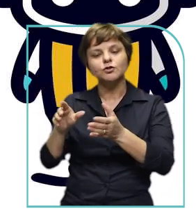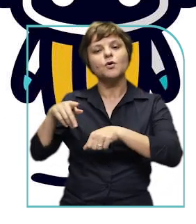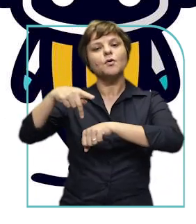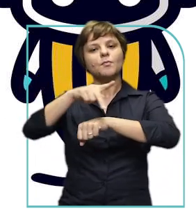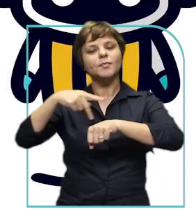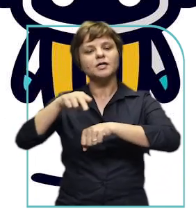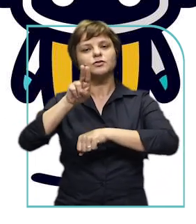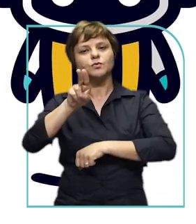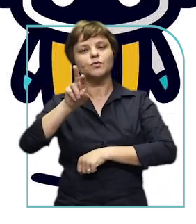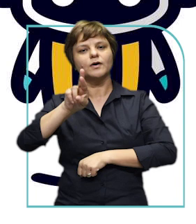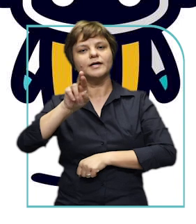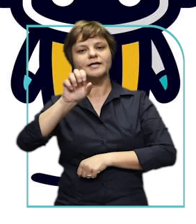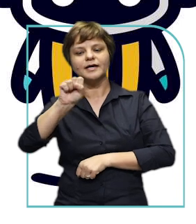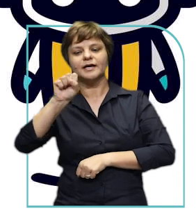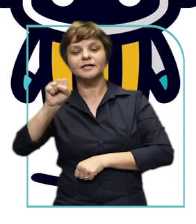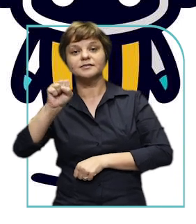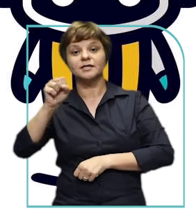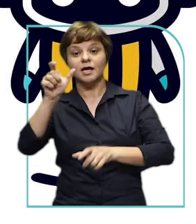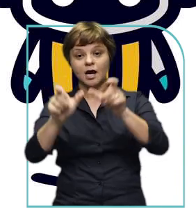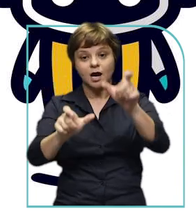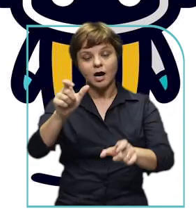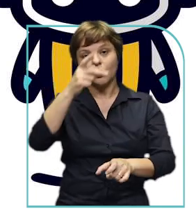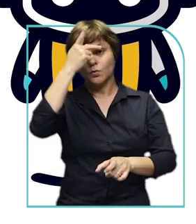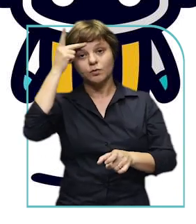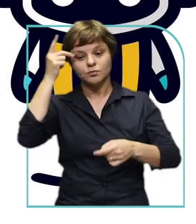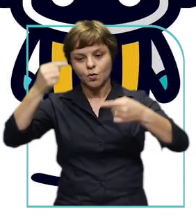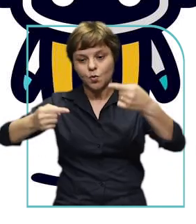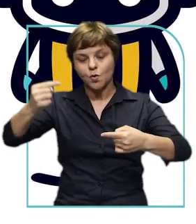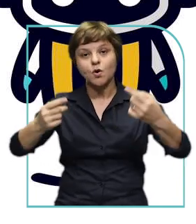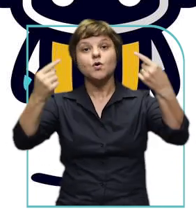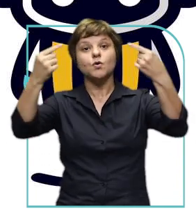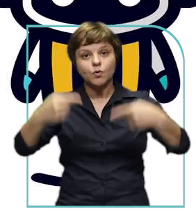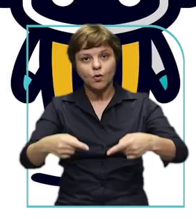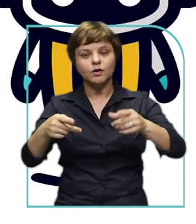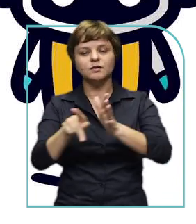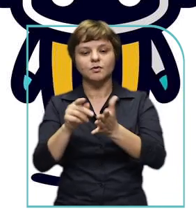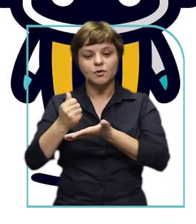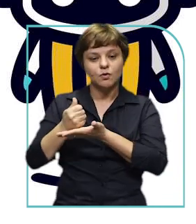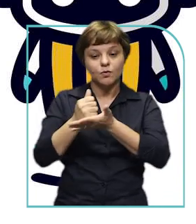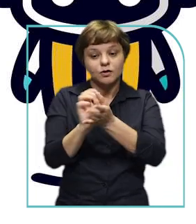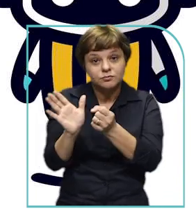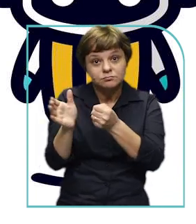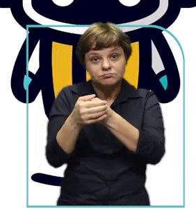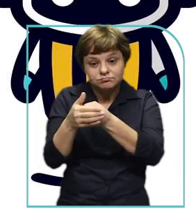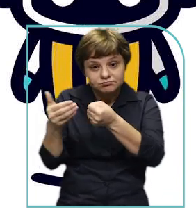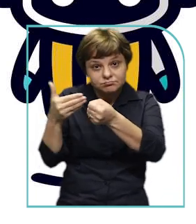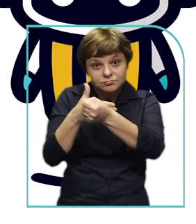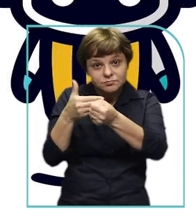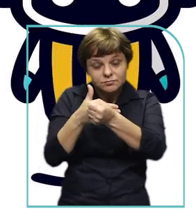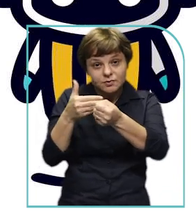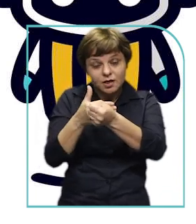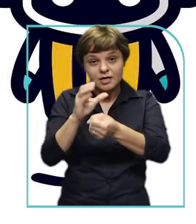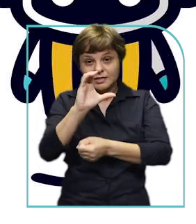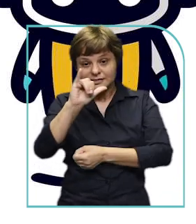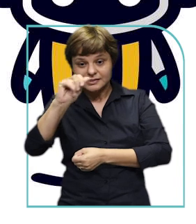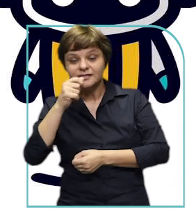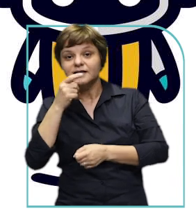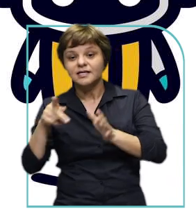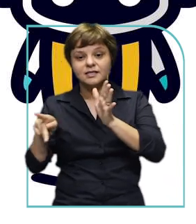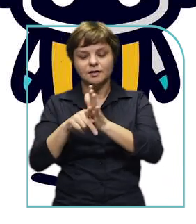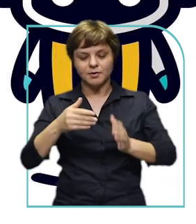país. Alguns dos seus combatentes lutaram contra os soviéticos com a ajuda secreta da CIA e